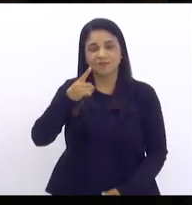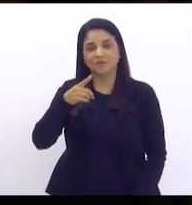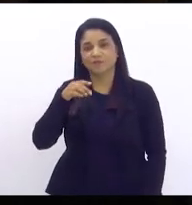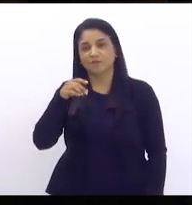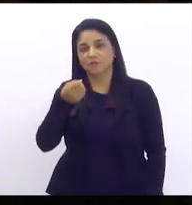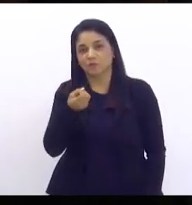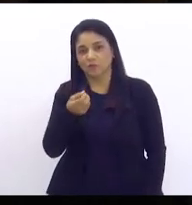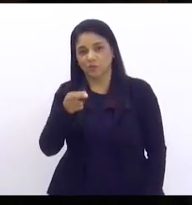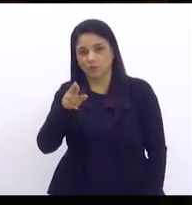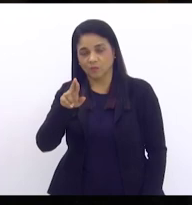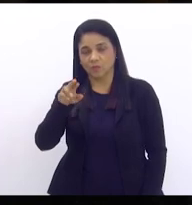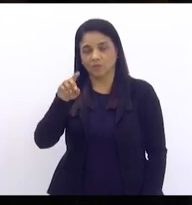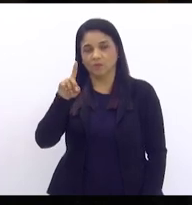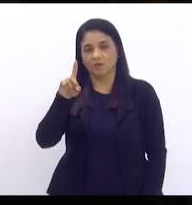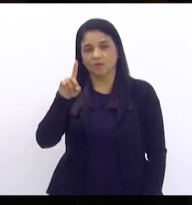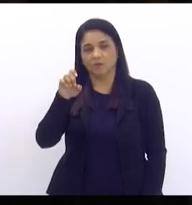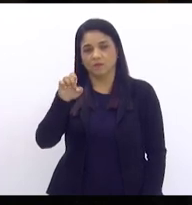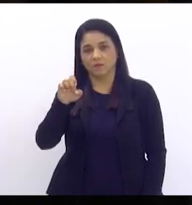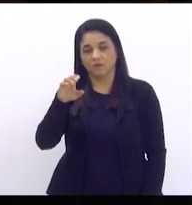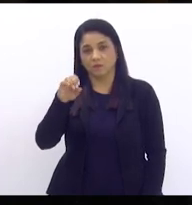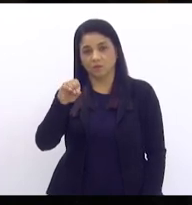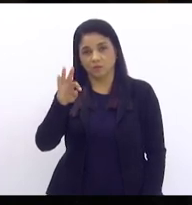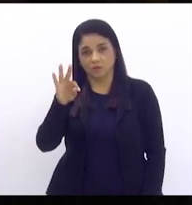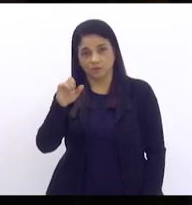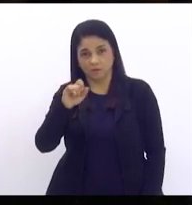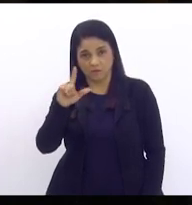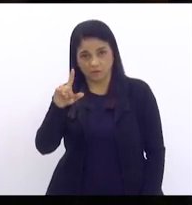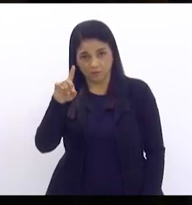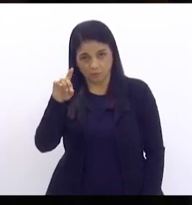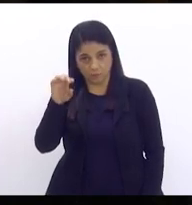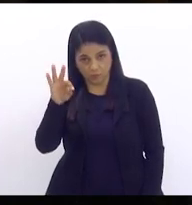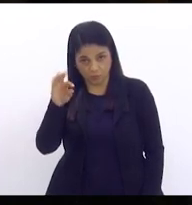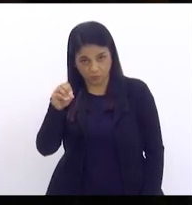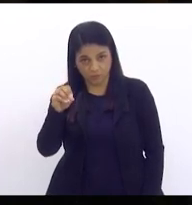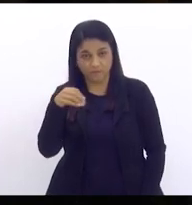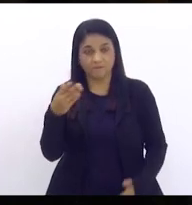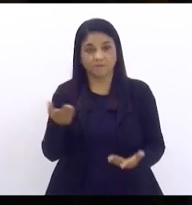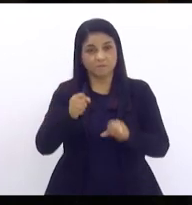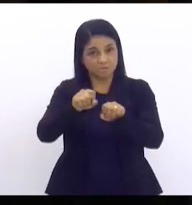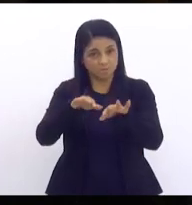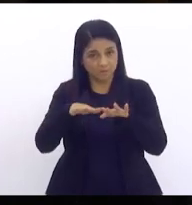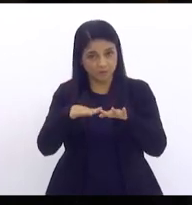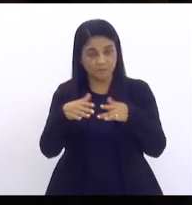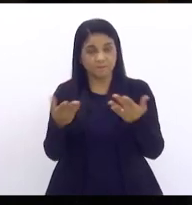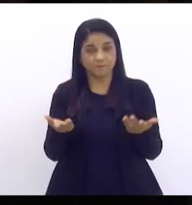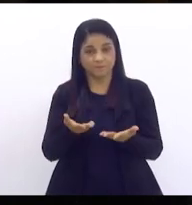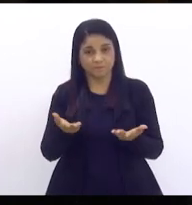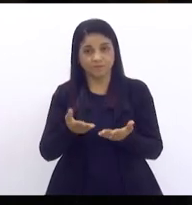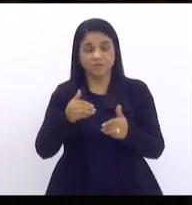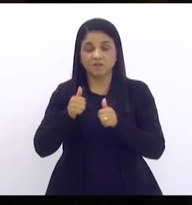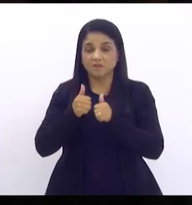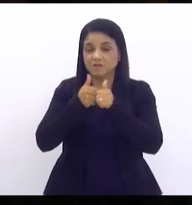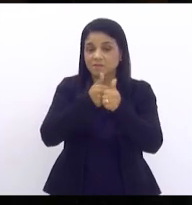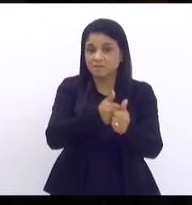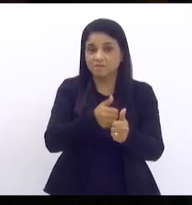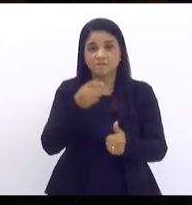Deodalto, também aqui em plenário, senhoras e senhores deputados que nos